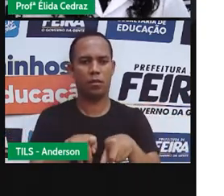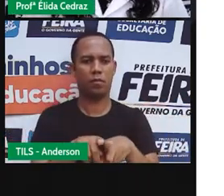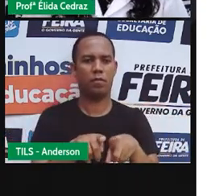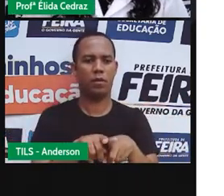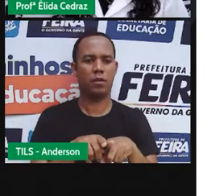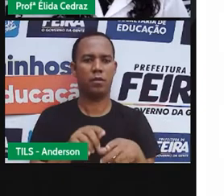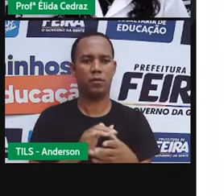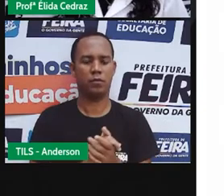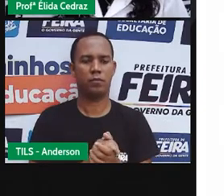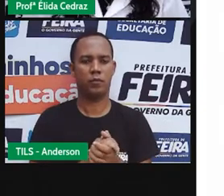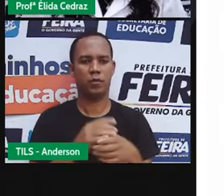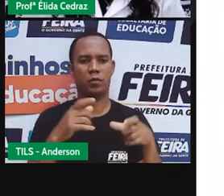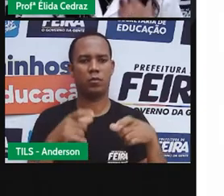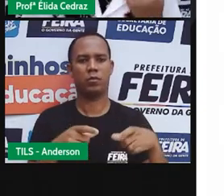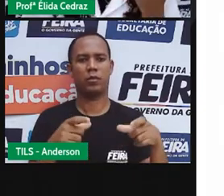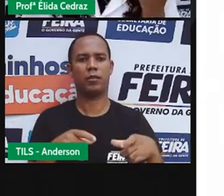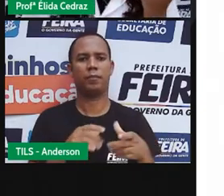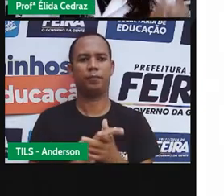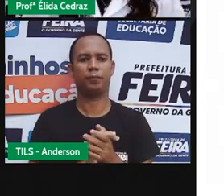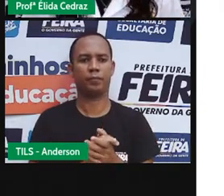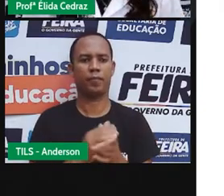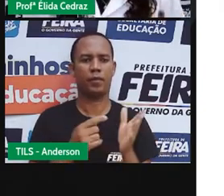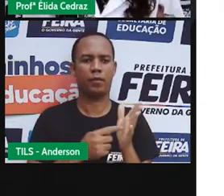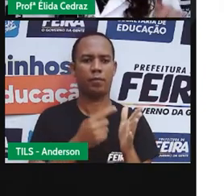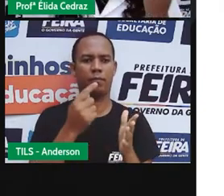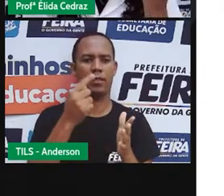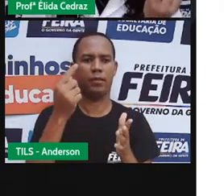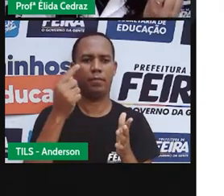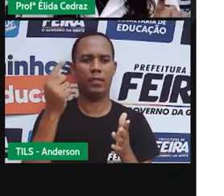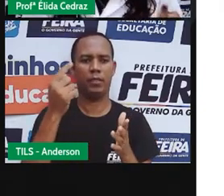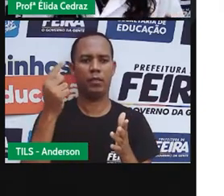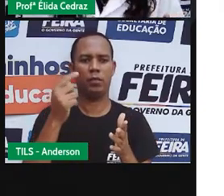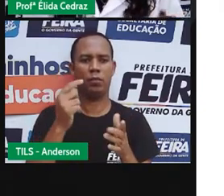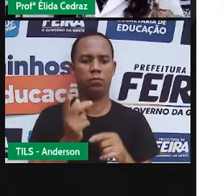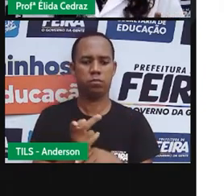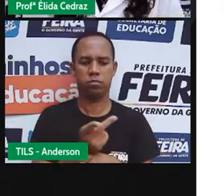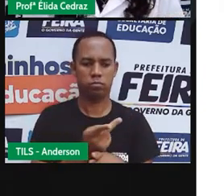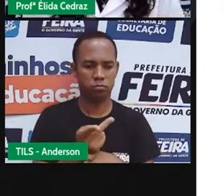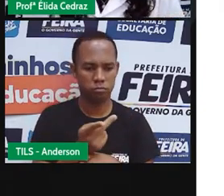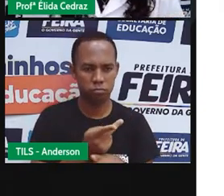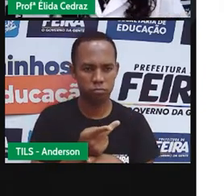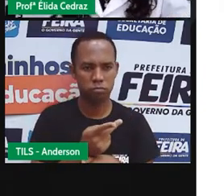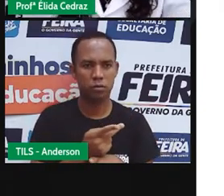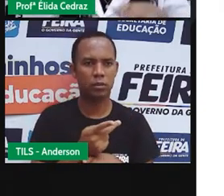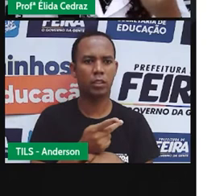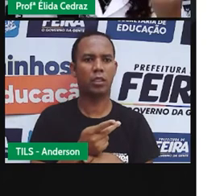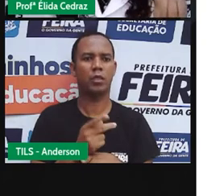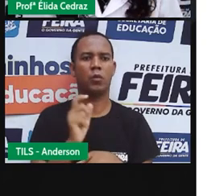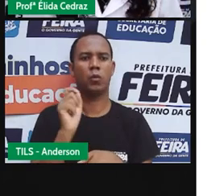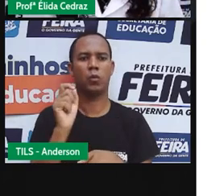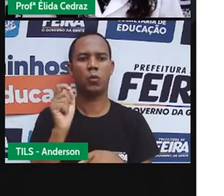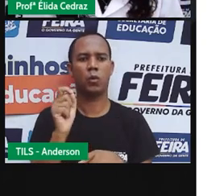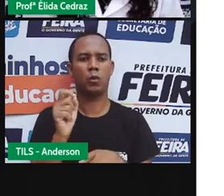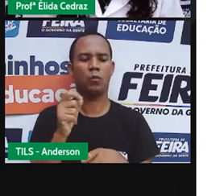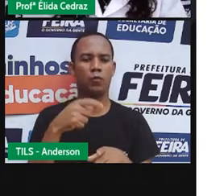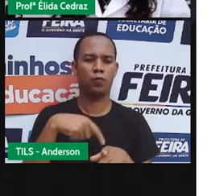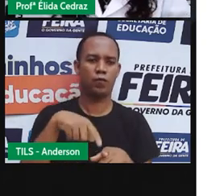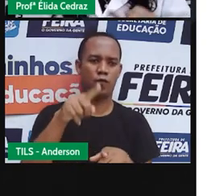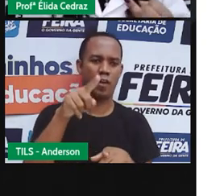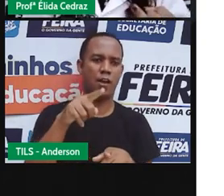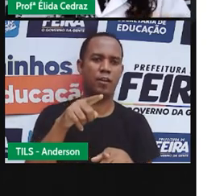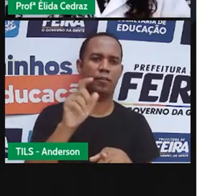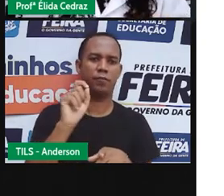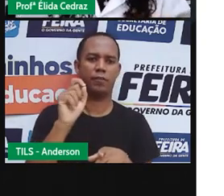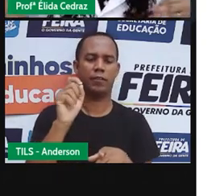foram caçar na mata. Eles primeiro vão na mata procurar os galhos, voltam para a aldeia